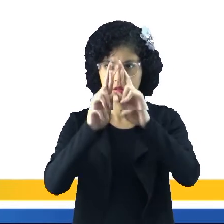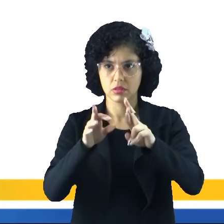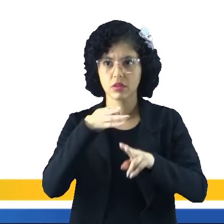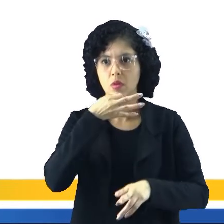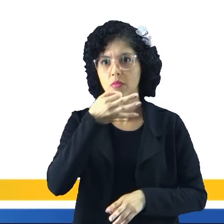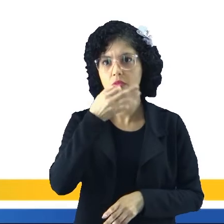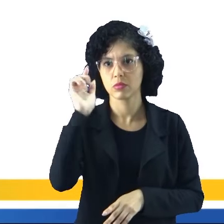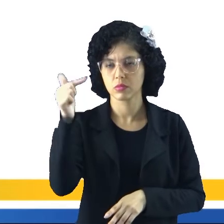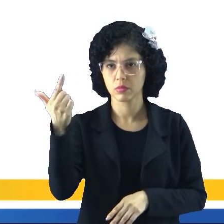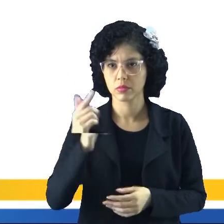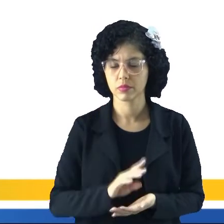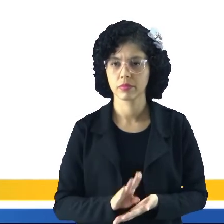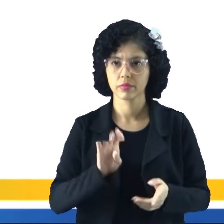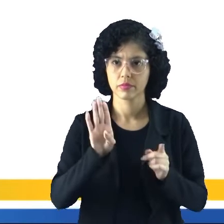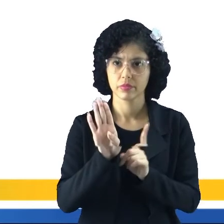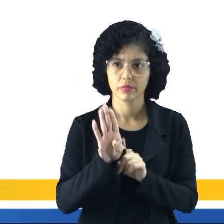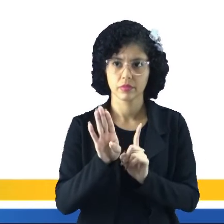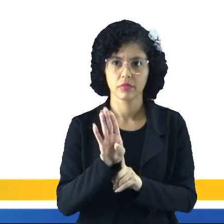opinião dos outros.